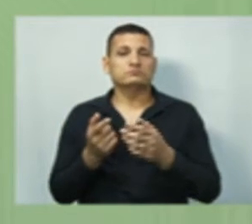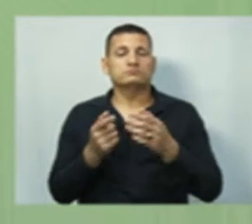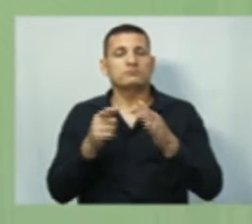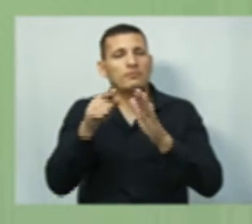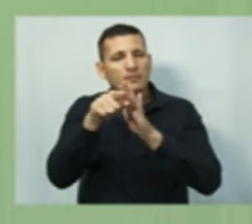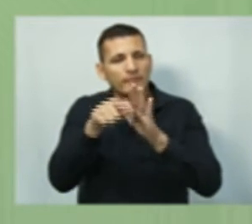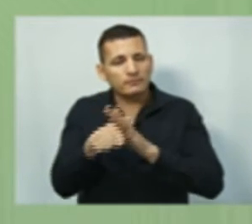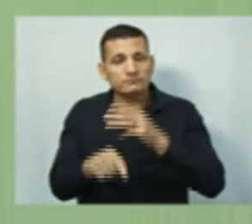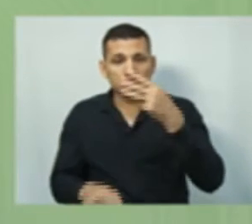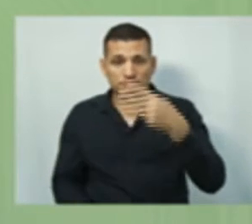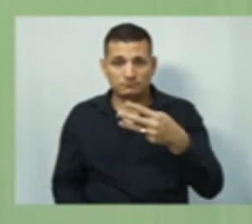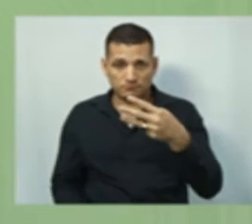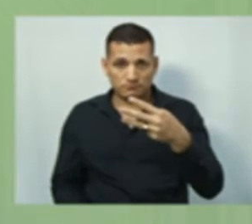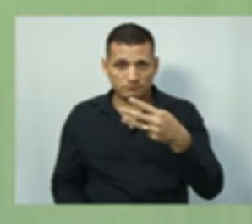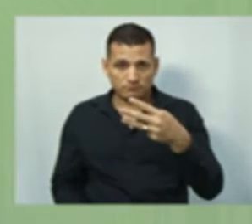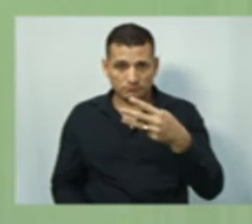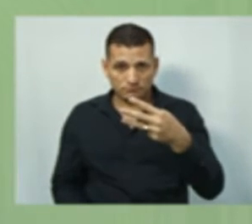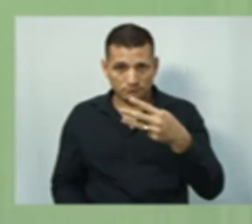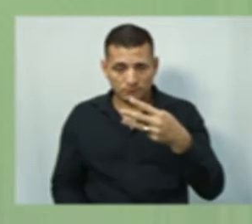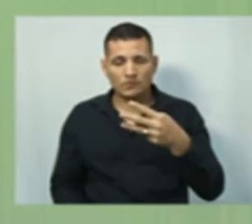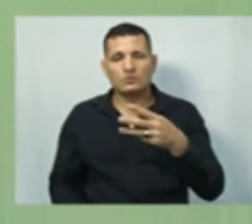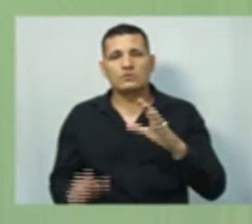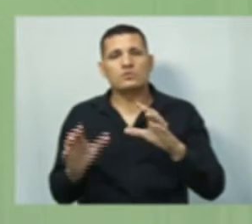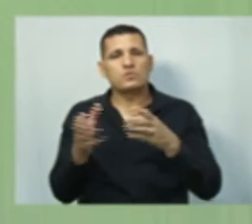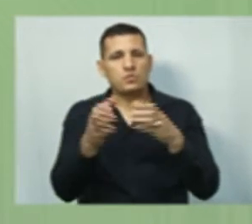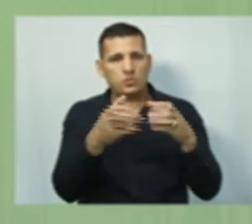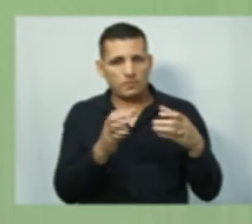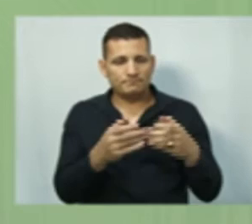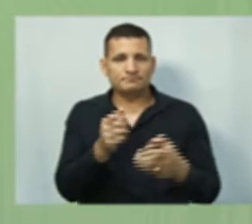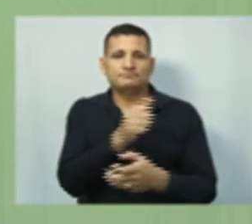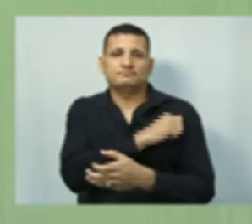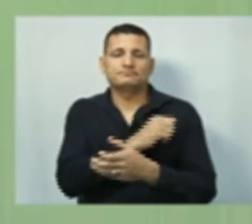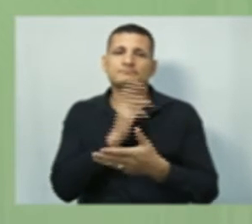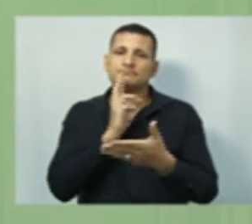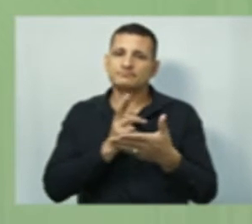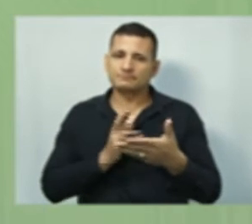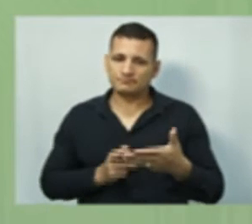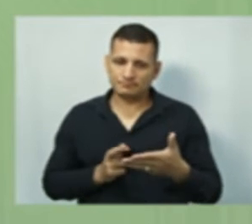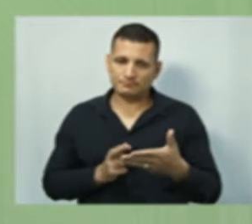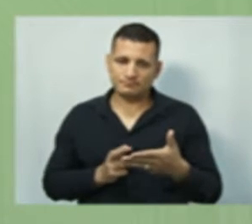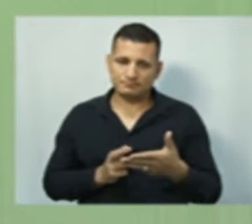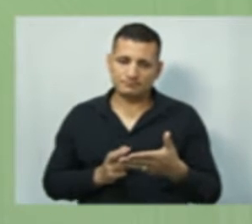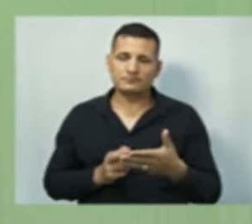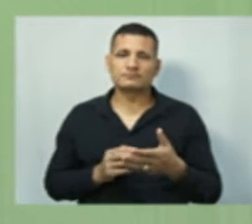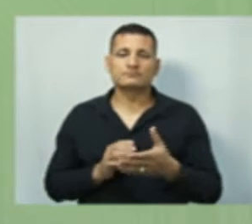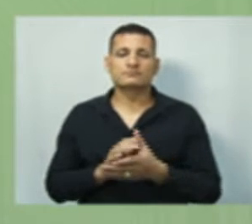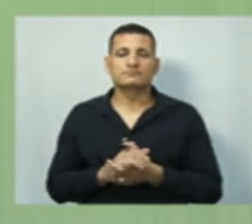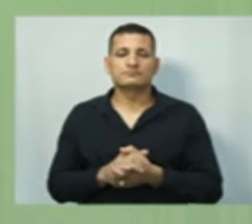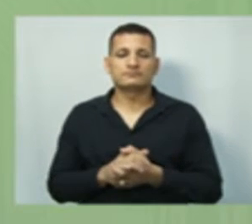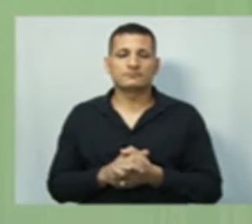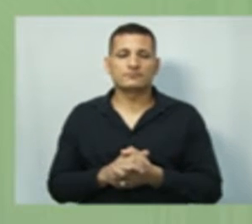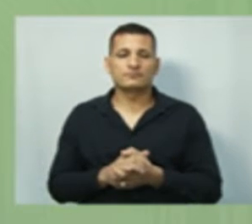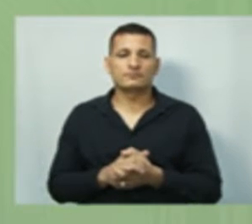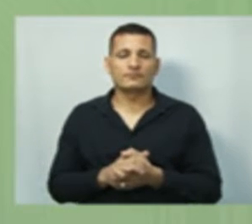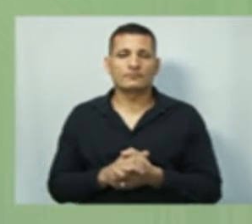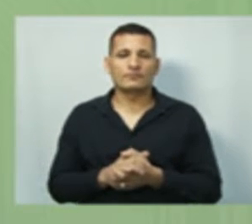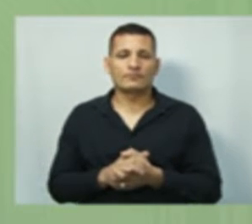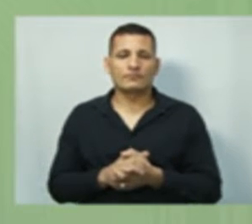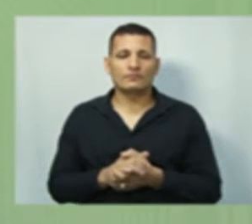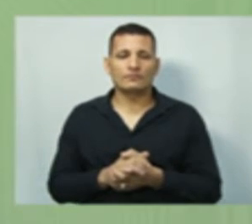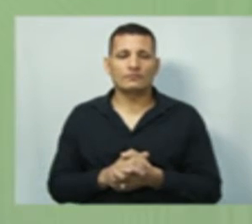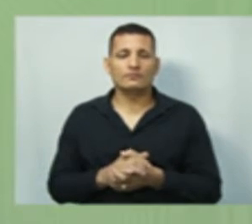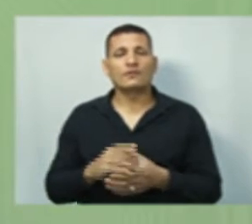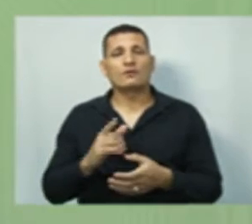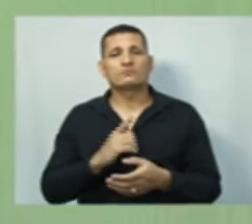que fossem respondidas em grupo pelos alunos. São essas as perguntas. Ok, temos então